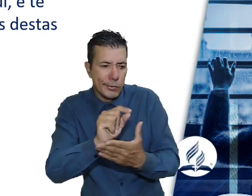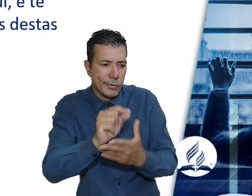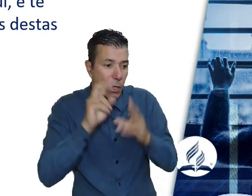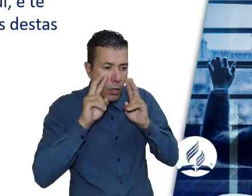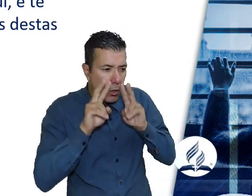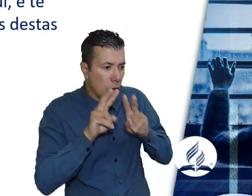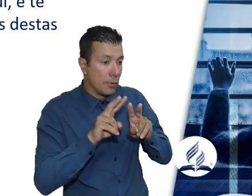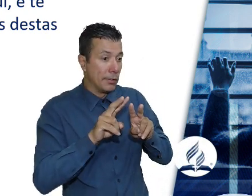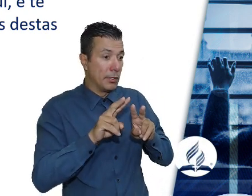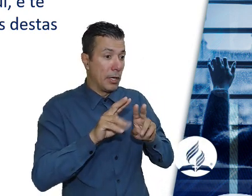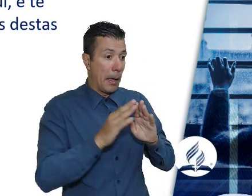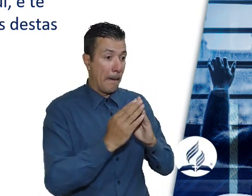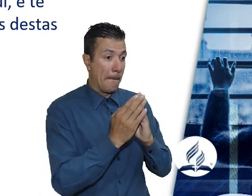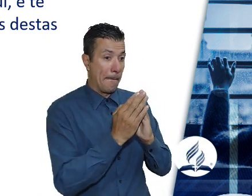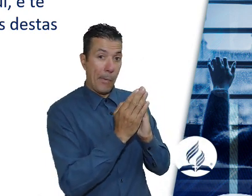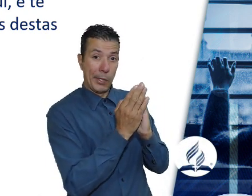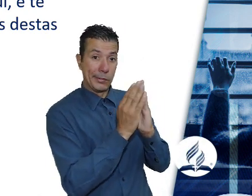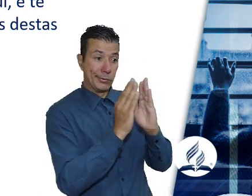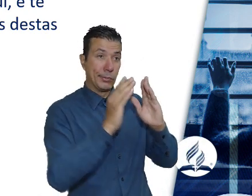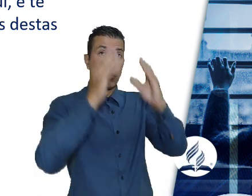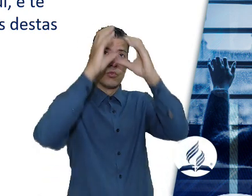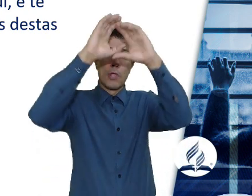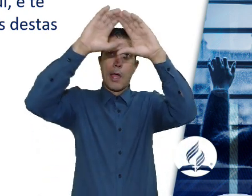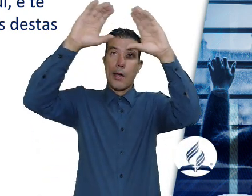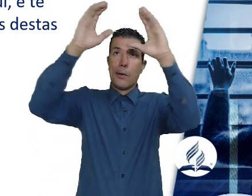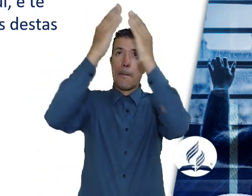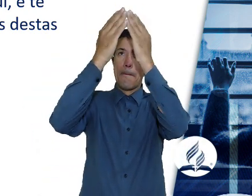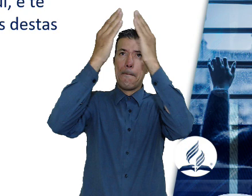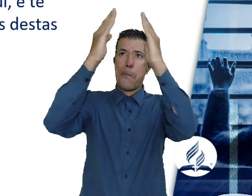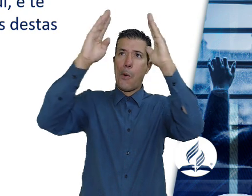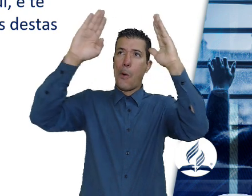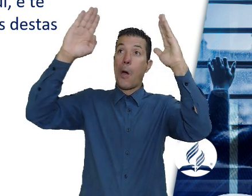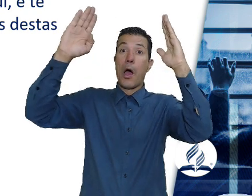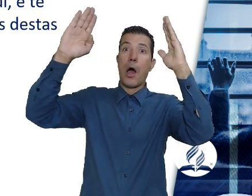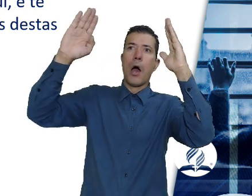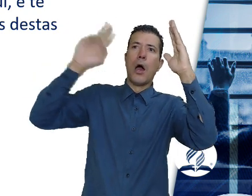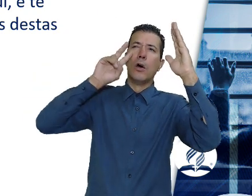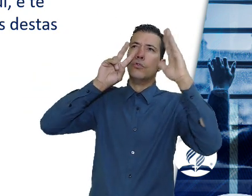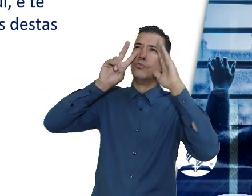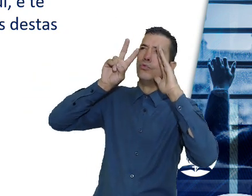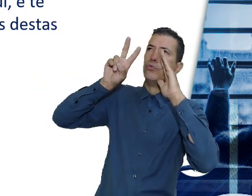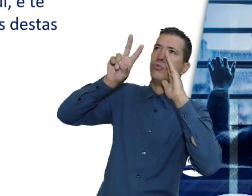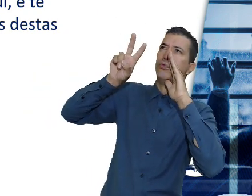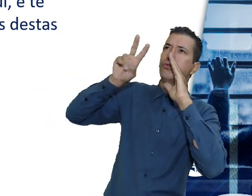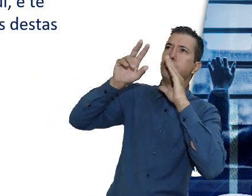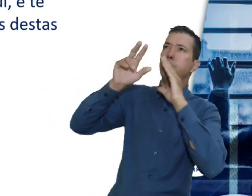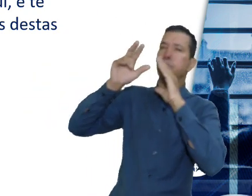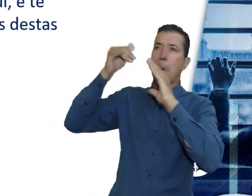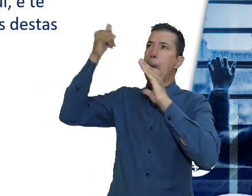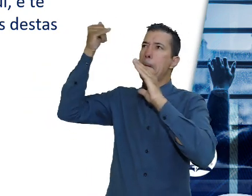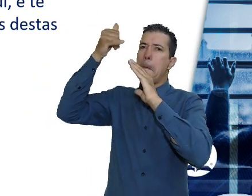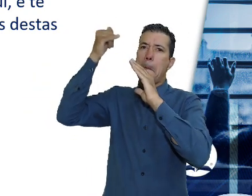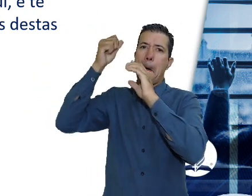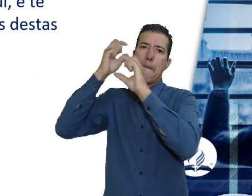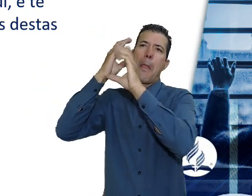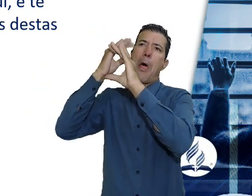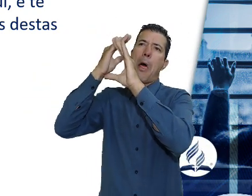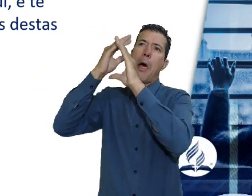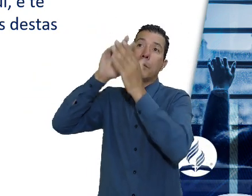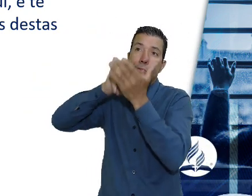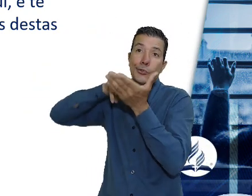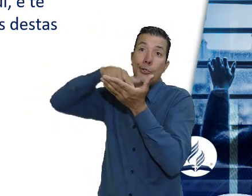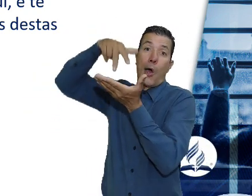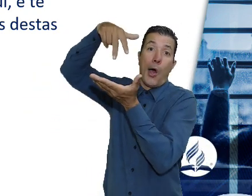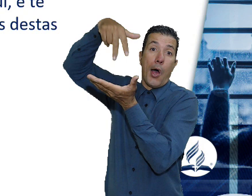não somente uma porta aberta no céu, como também a primeira voz que ouvi, como de trombeta, ao falar comigo, dizendo: sobe para